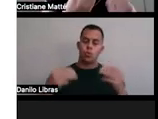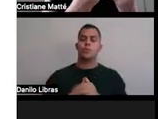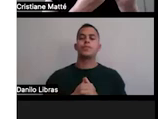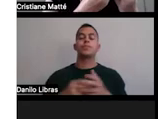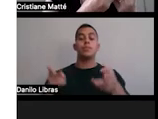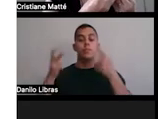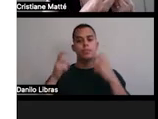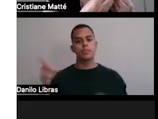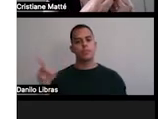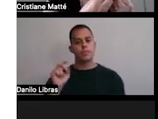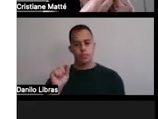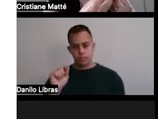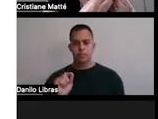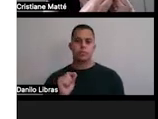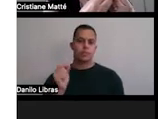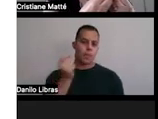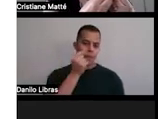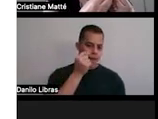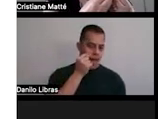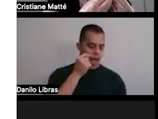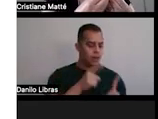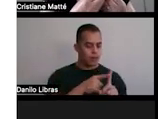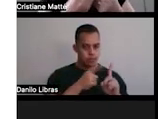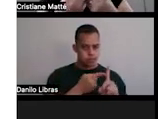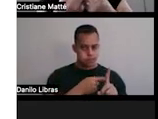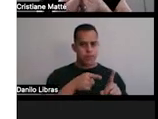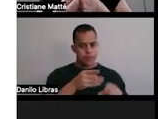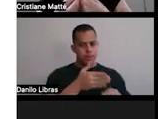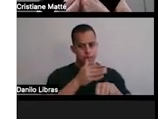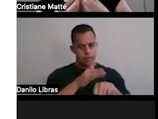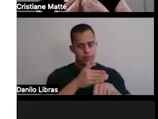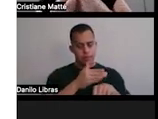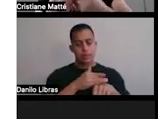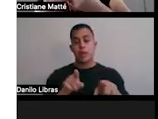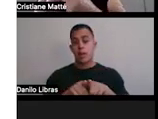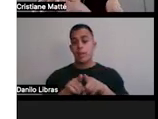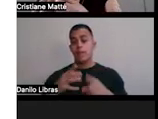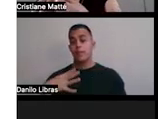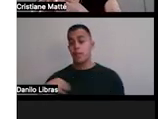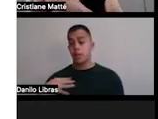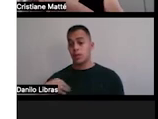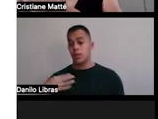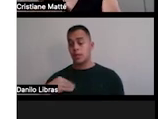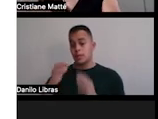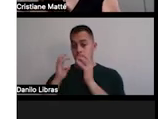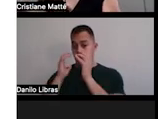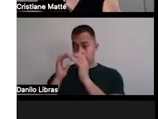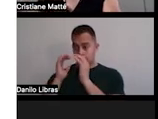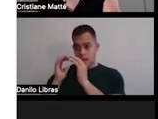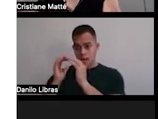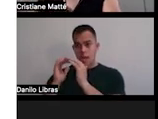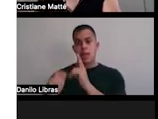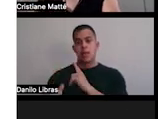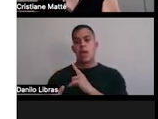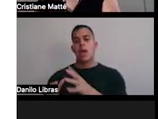aqui foram as ratas gestantes fazendo exercício e os filhotes no seu cérebro tinham um aumento do